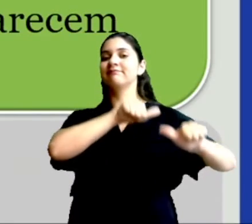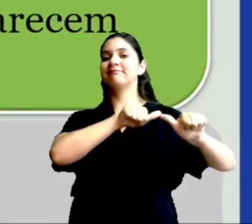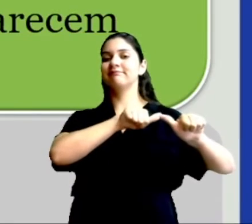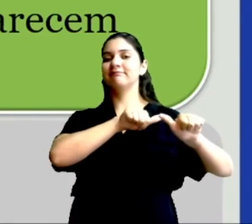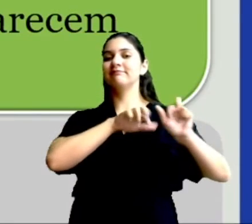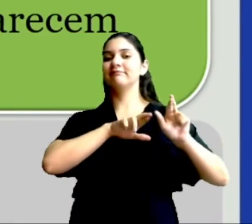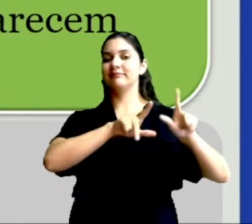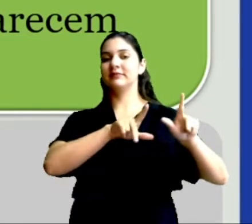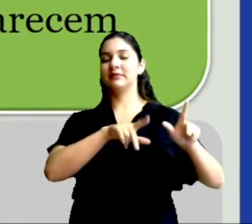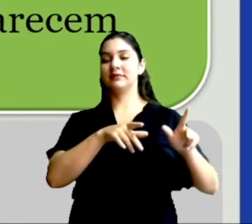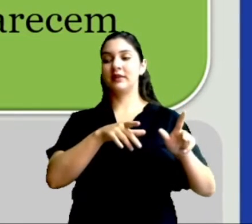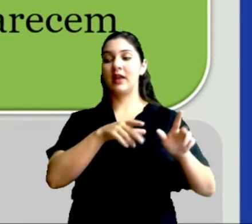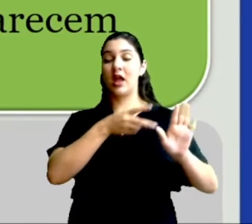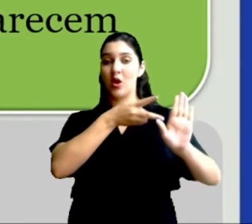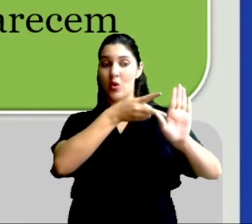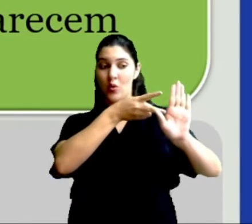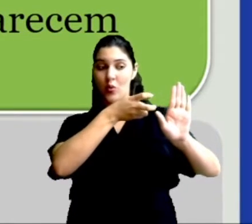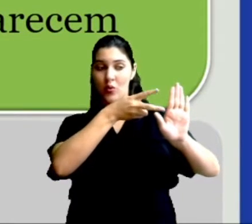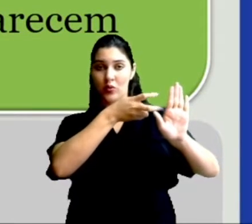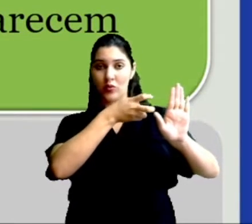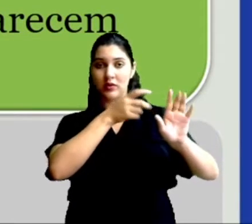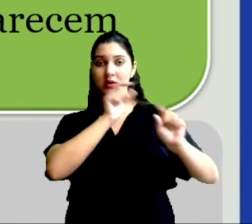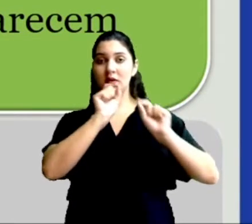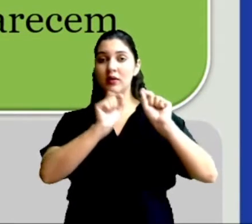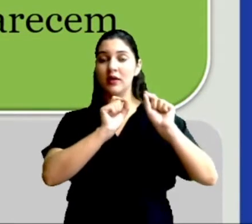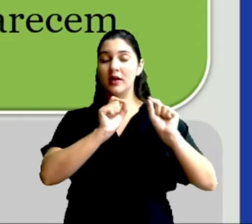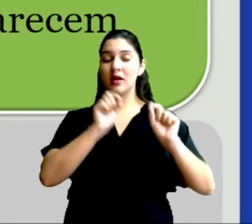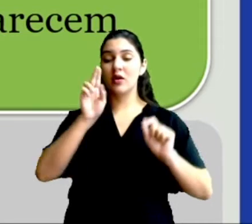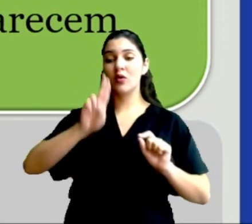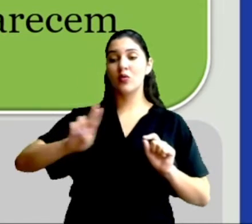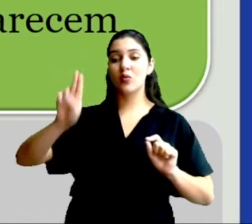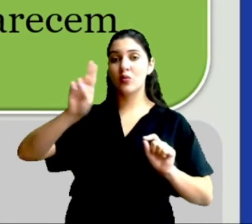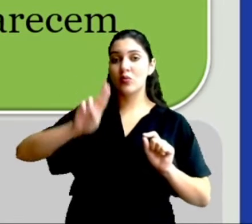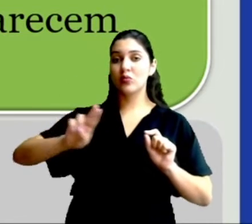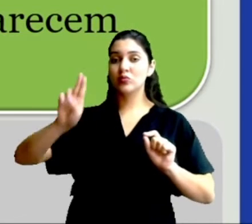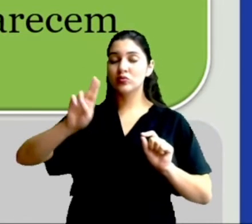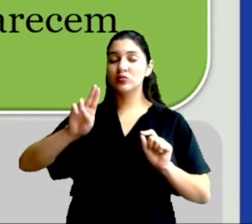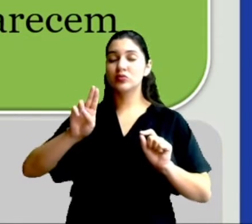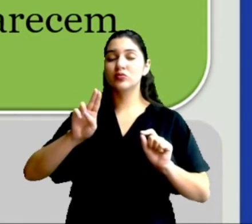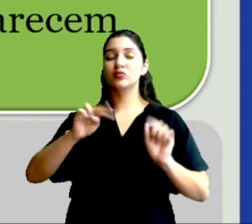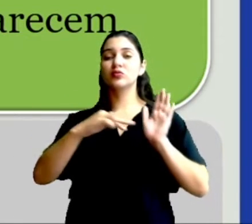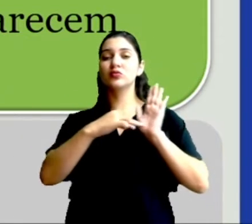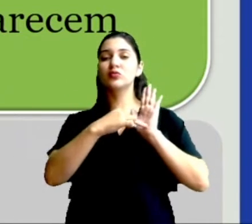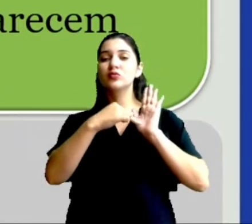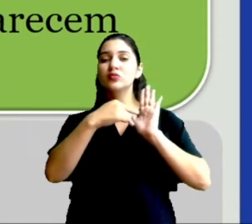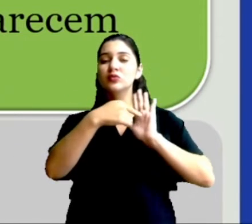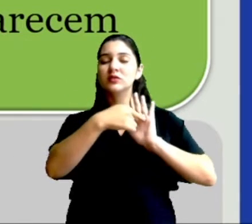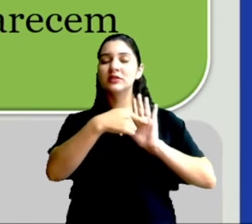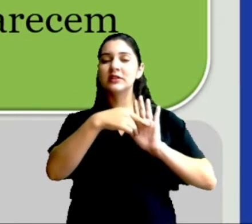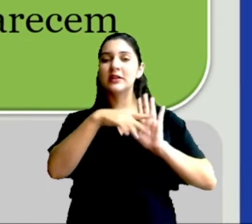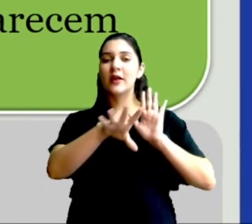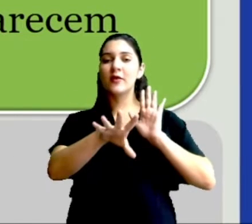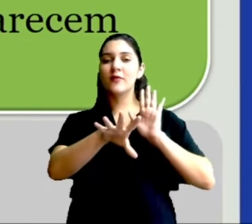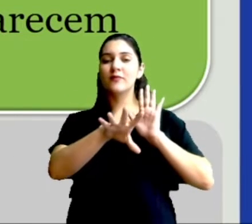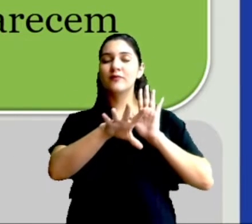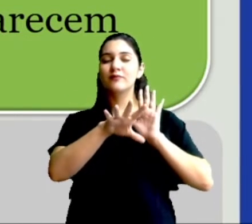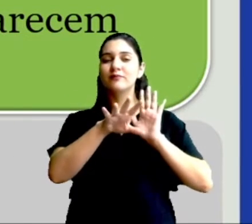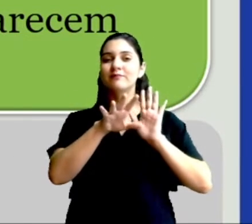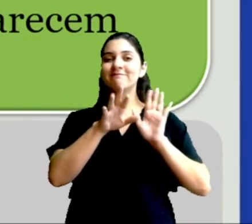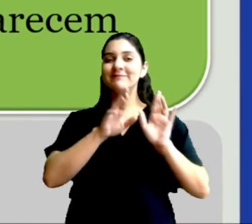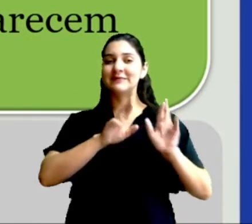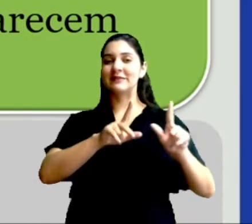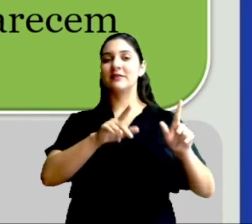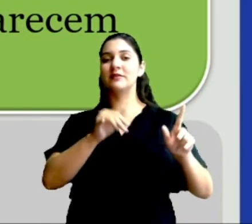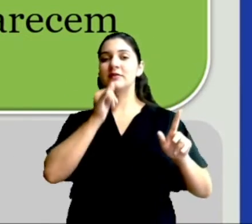A conotação, ela é o uso do sentido figurado, é o uso de metáforas, é aquela